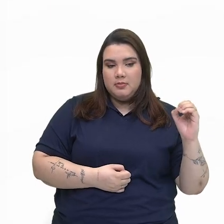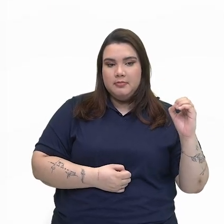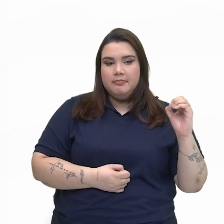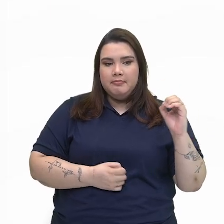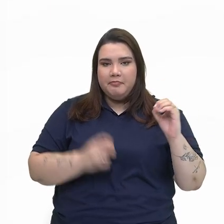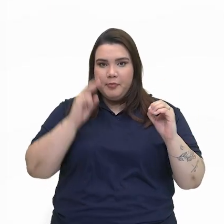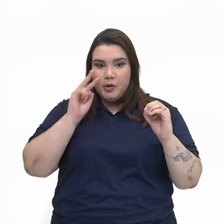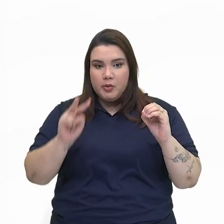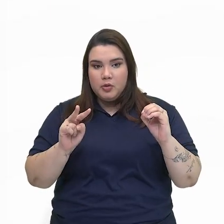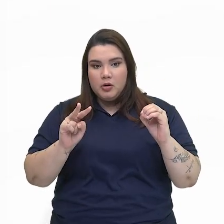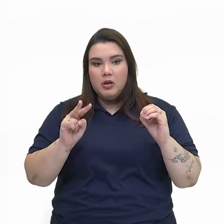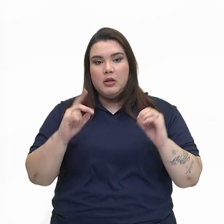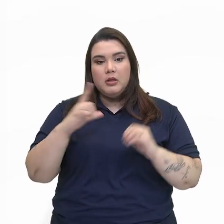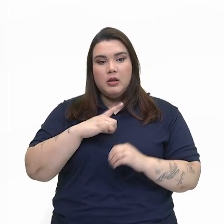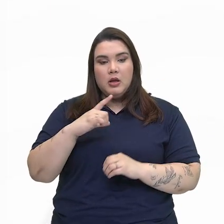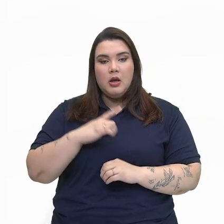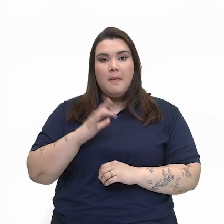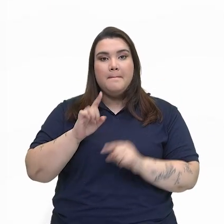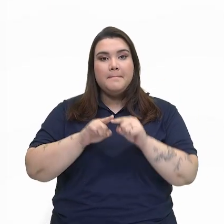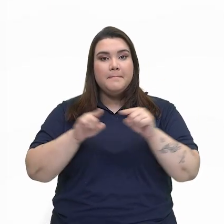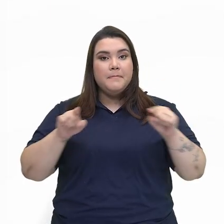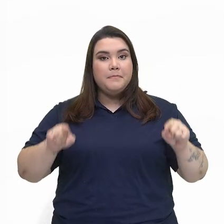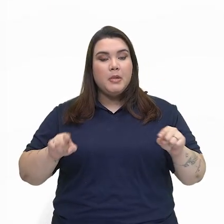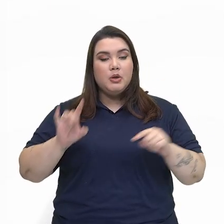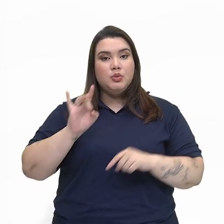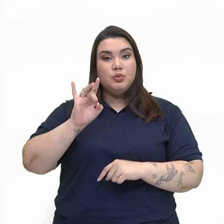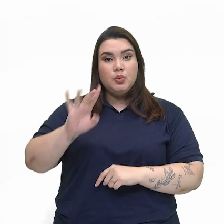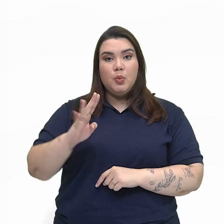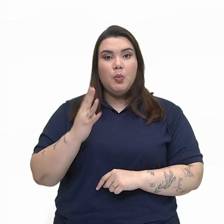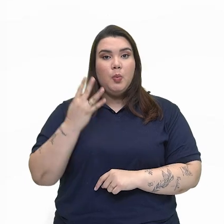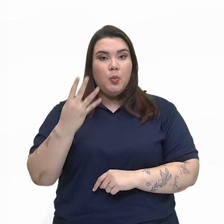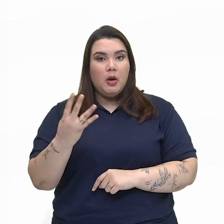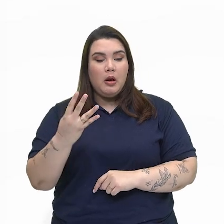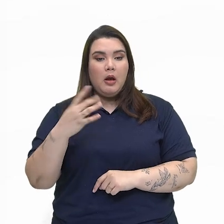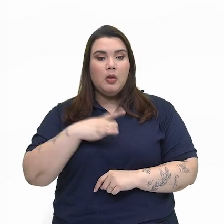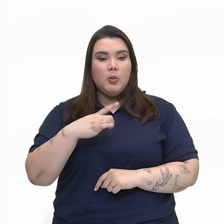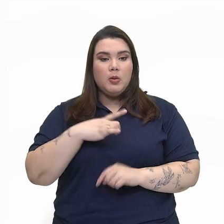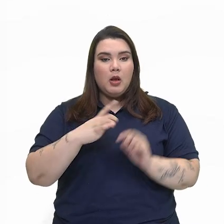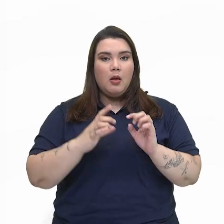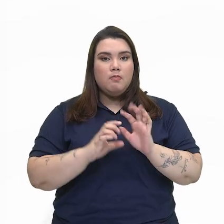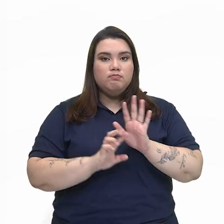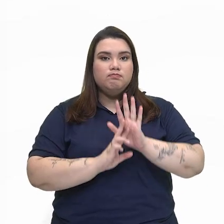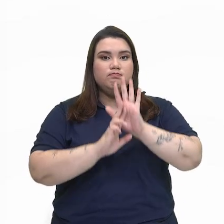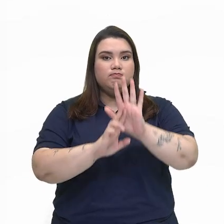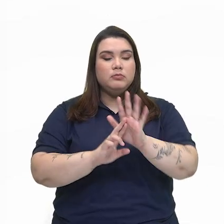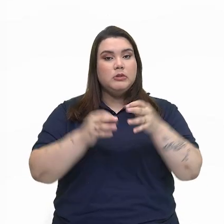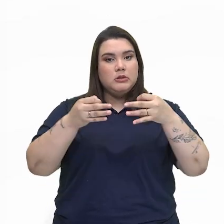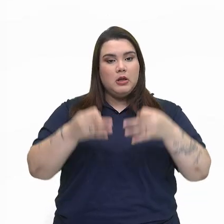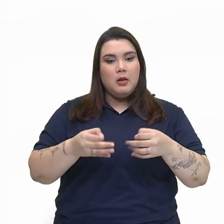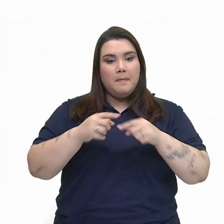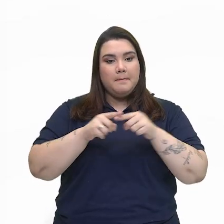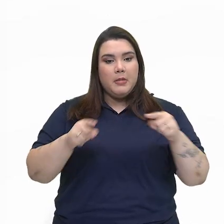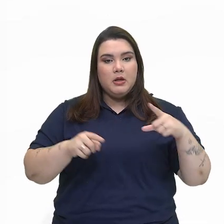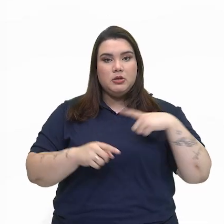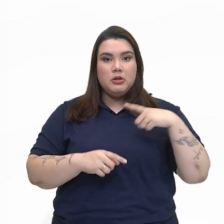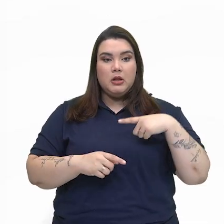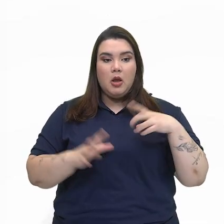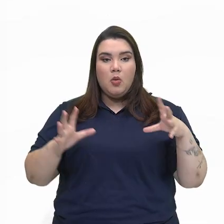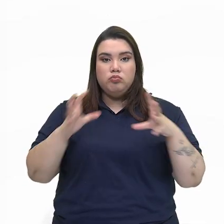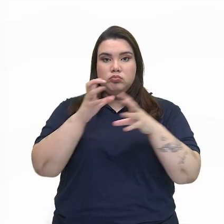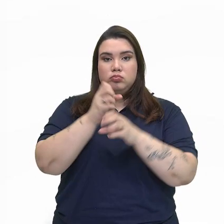Aqui também só tem 4 algarismos significativos, apesar de você estar vendo 9 mais 4, são